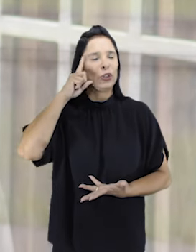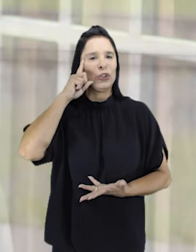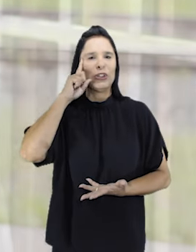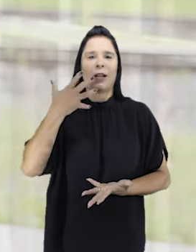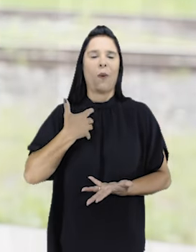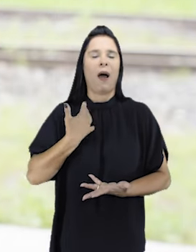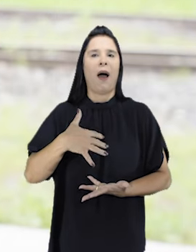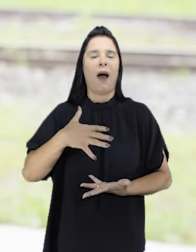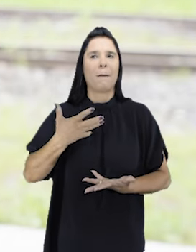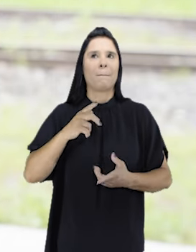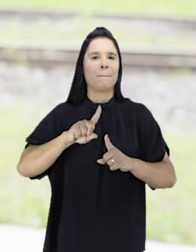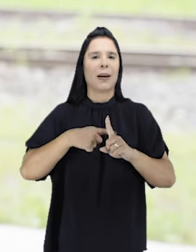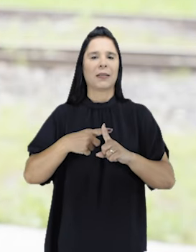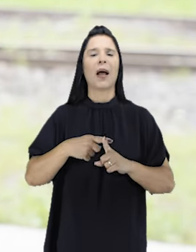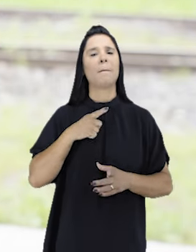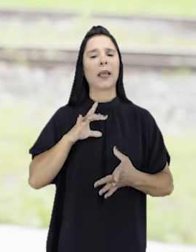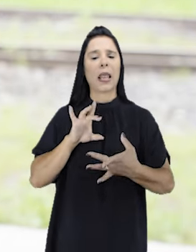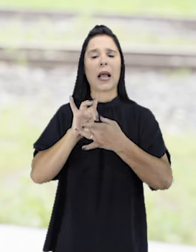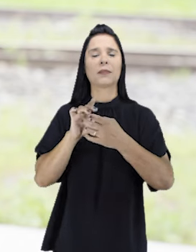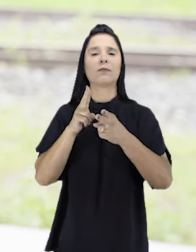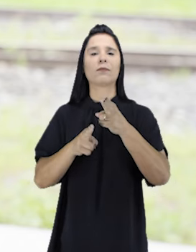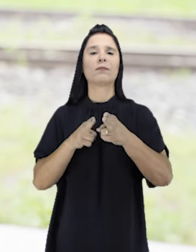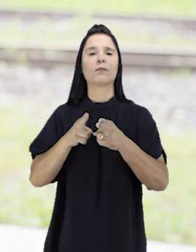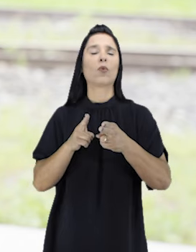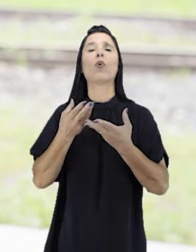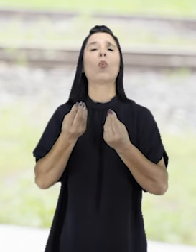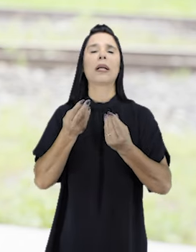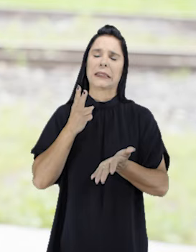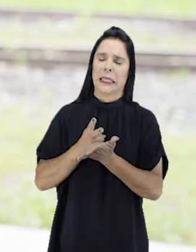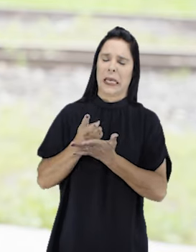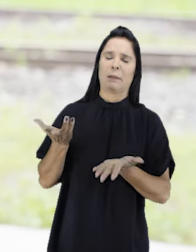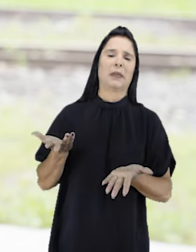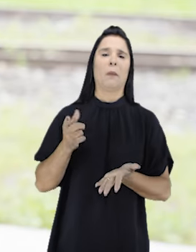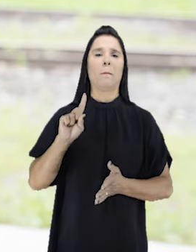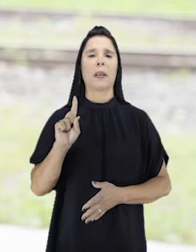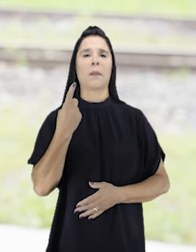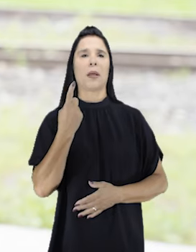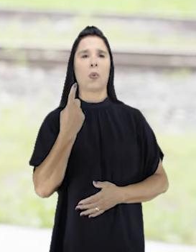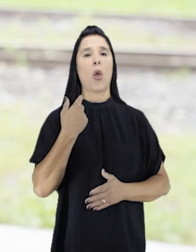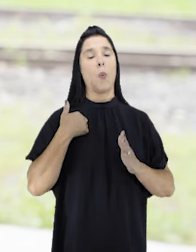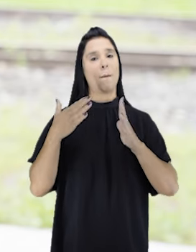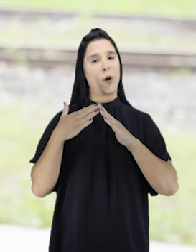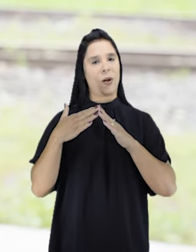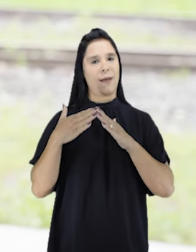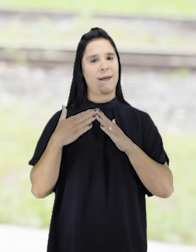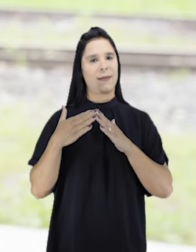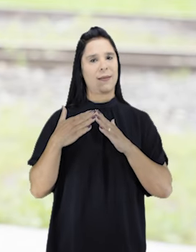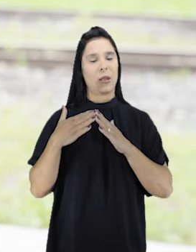dia. Minha ligação com a ferrovia, ela é desde sempre. Primeiro porque eu